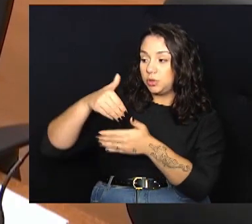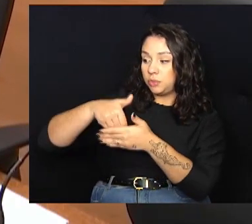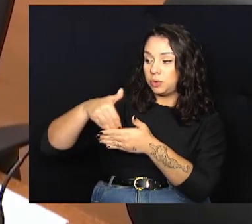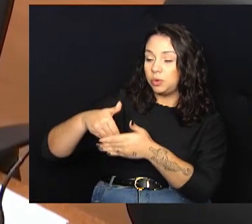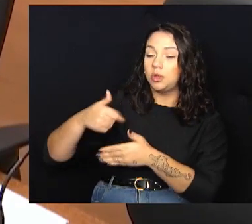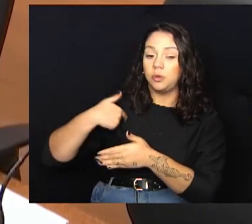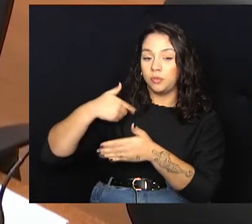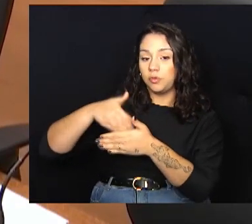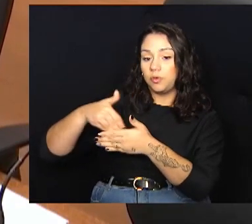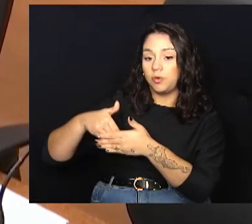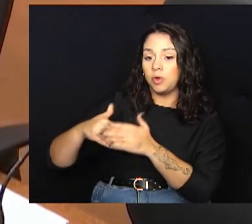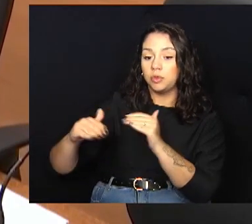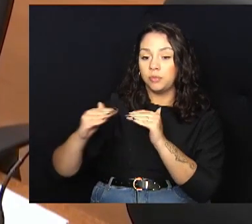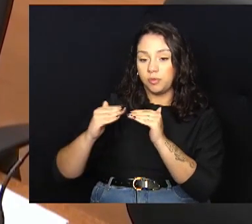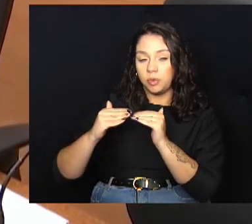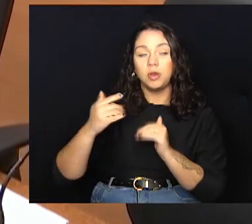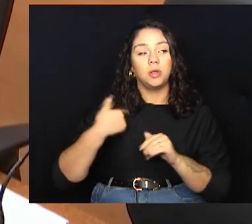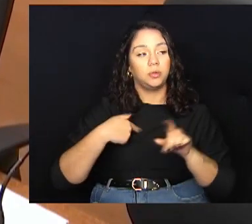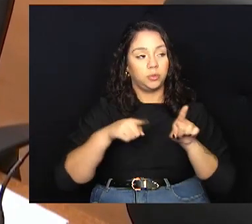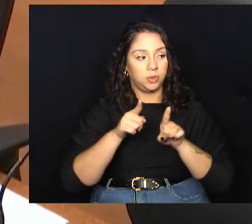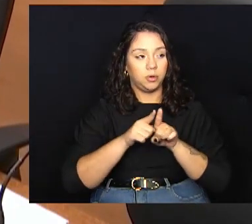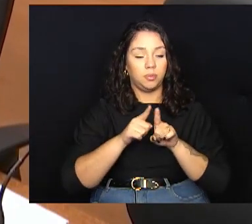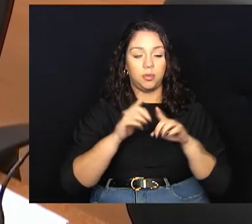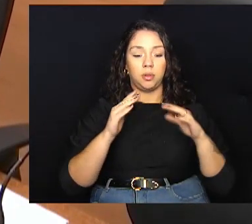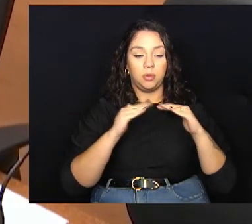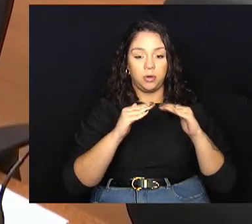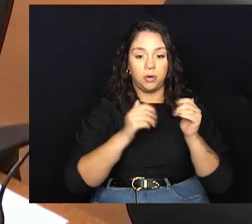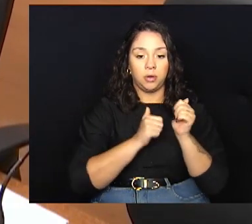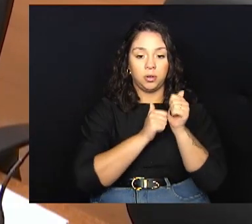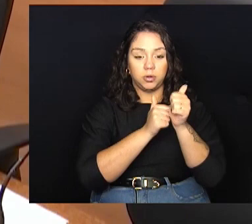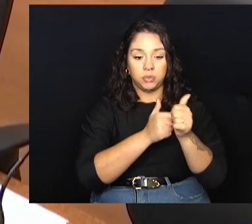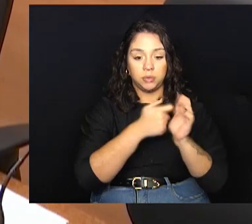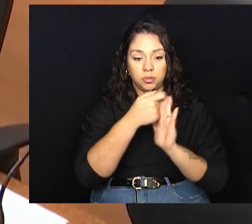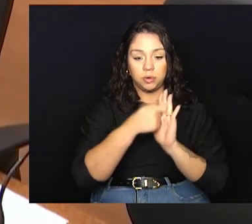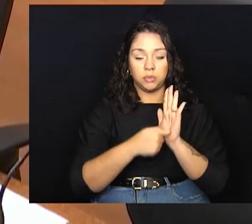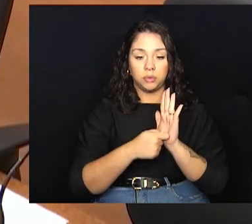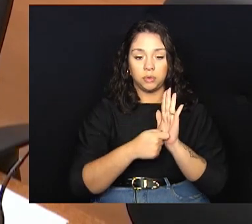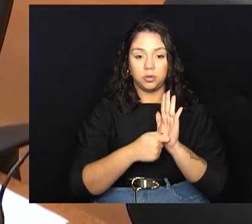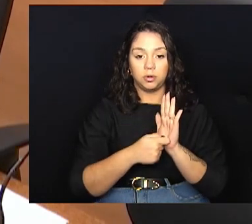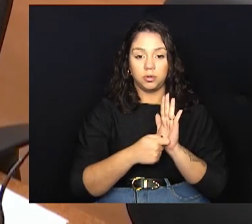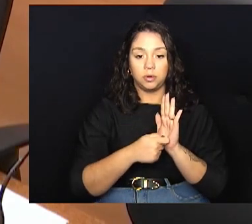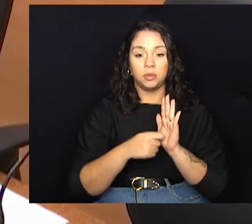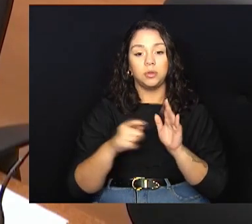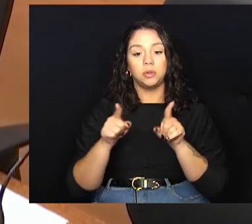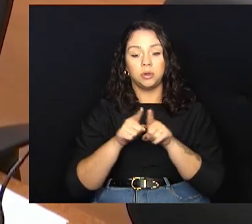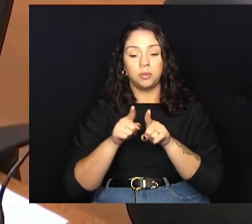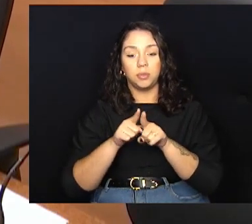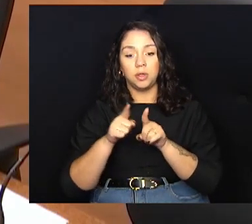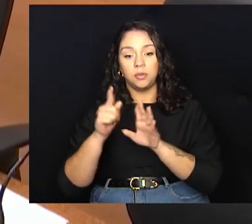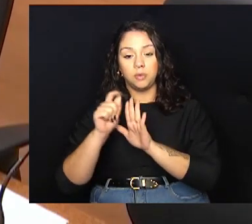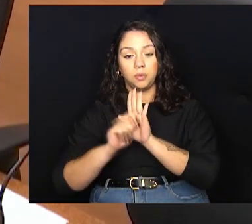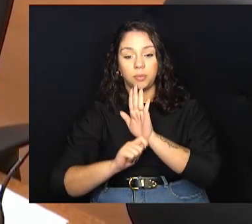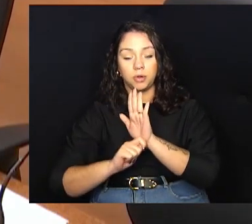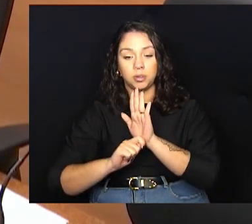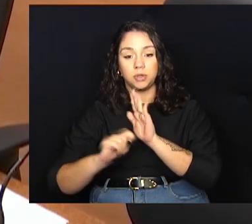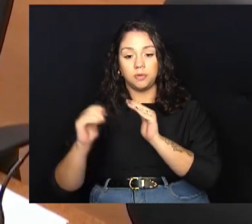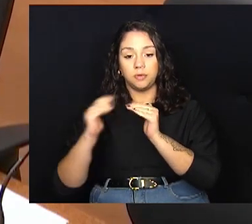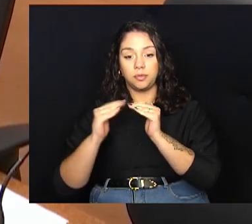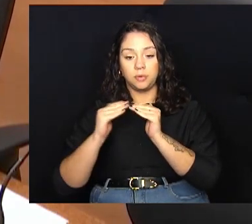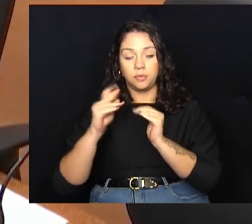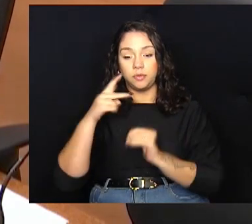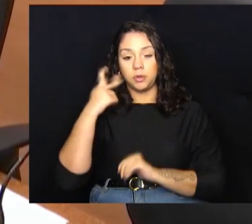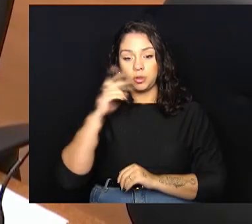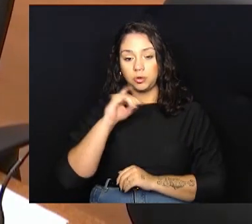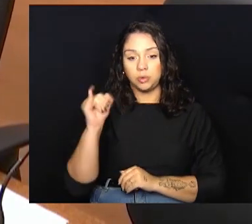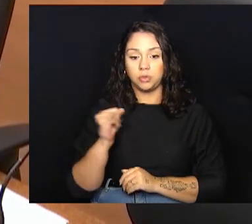também voto favorável seguindo relator e com o voto favor aparecer favorável também do vereador Jorge